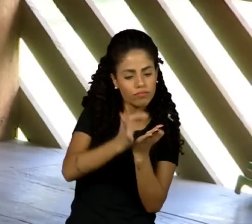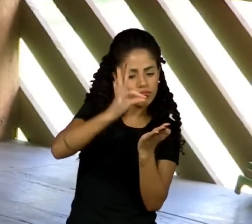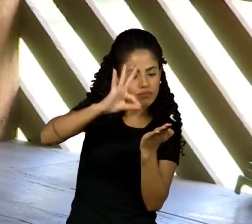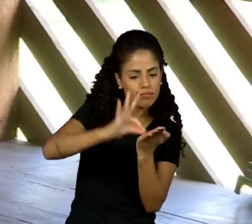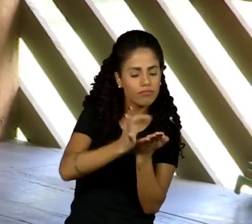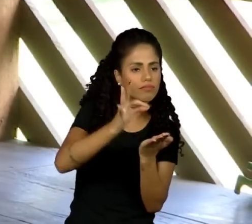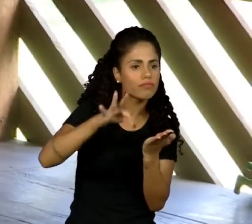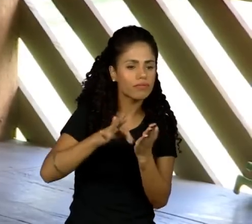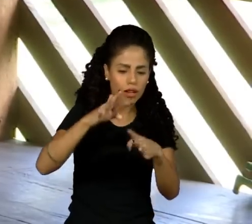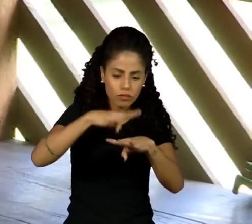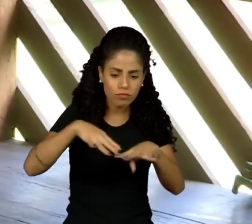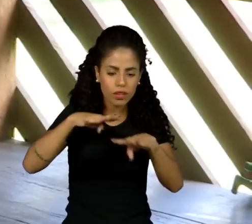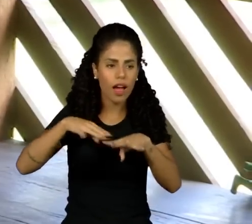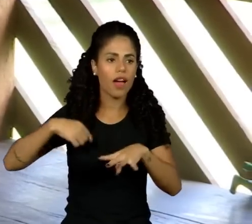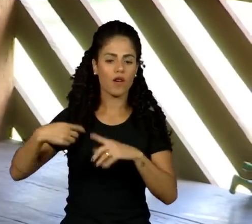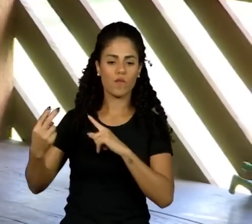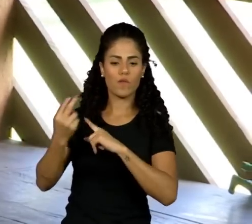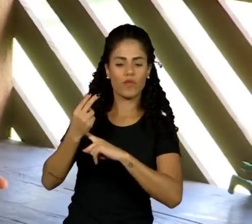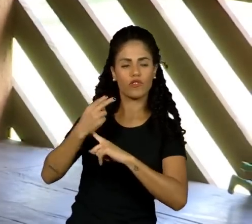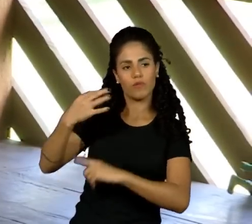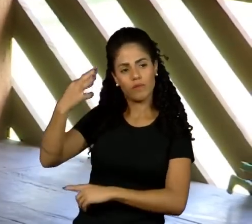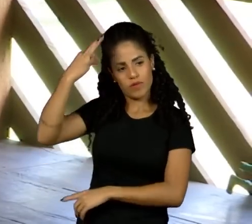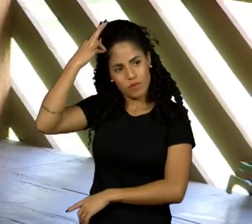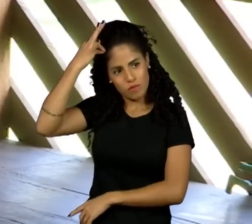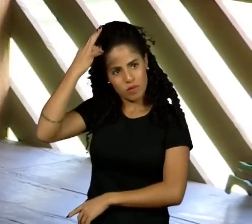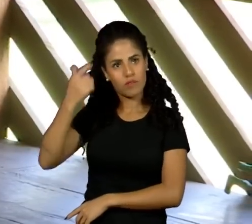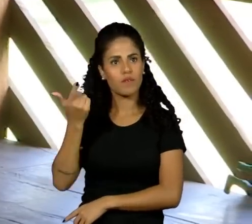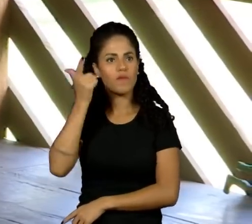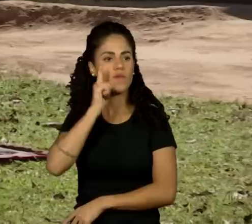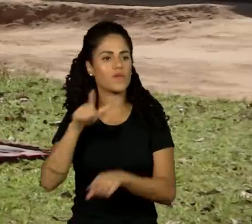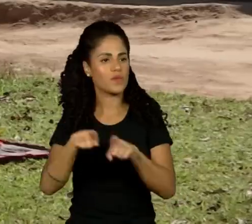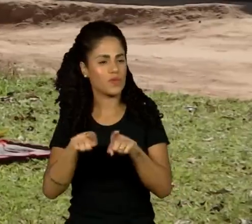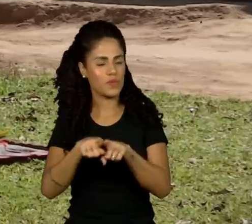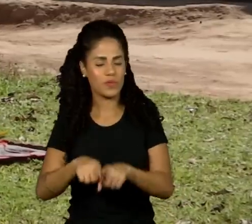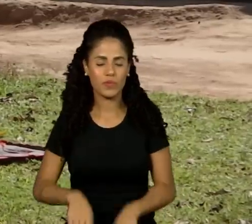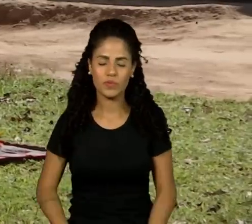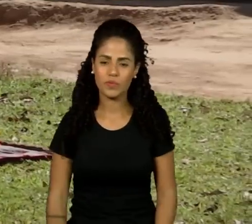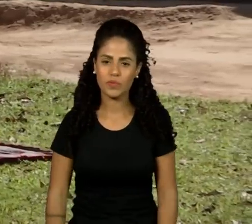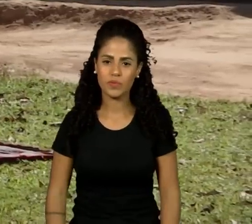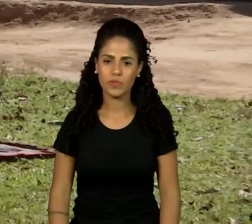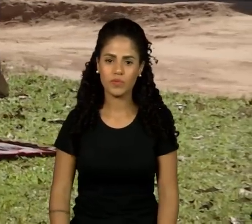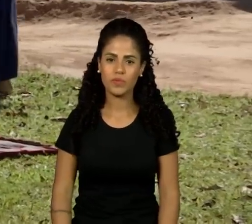sempre estou protegida, colocando a proteção também nos desenhos.